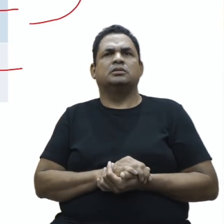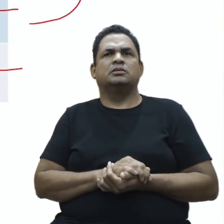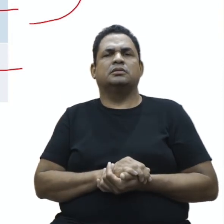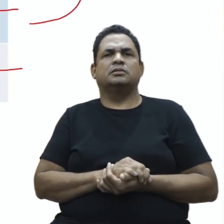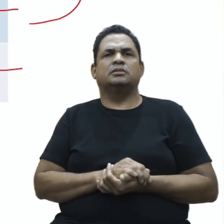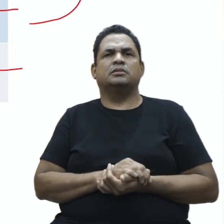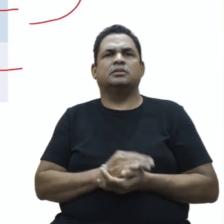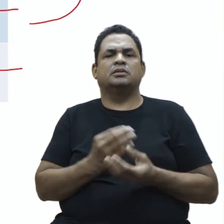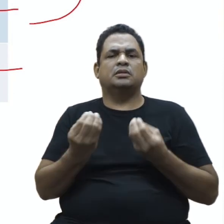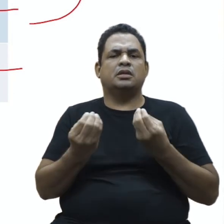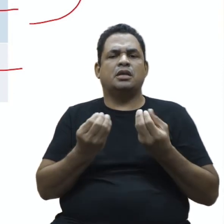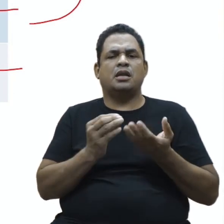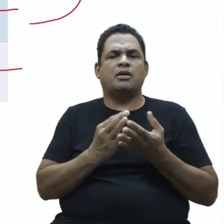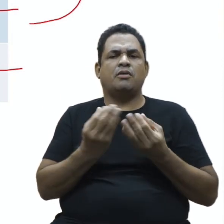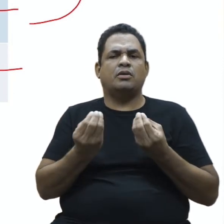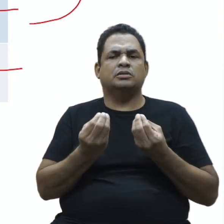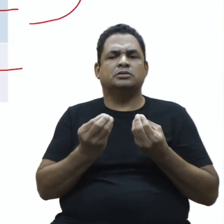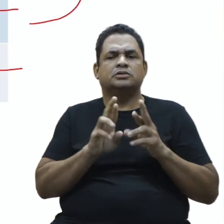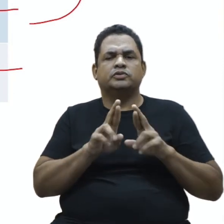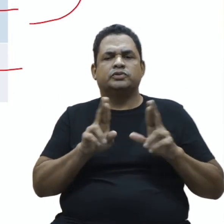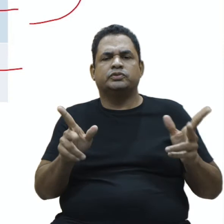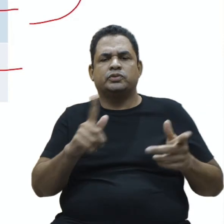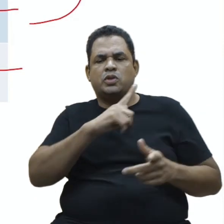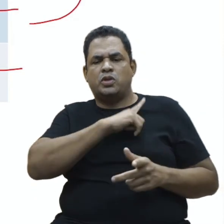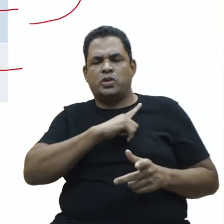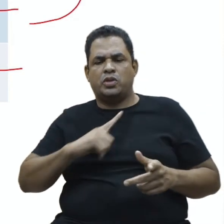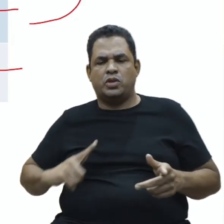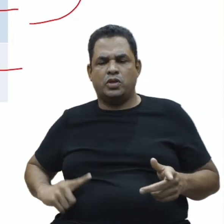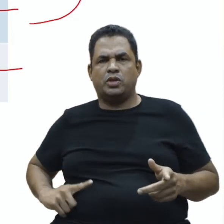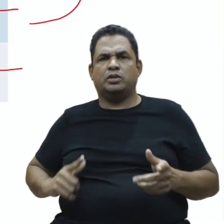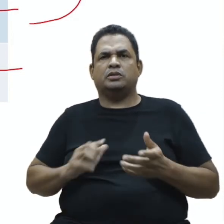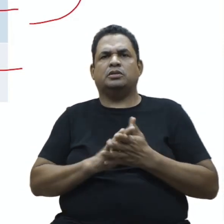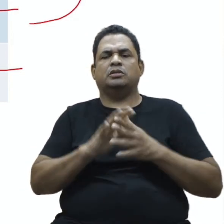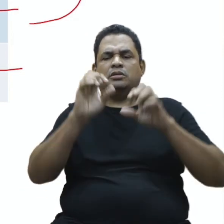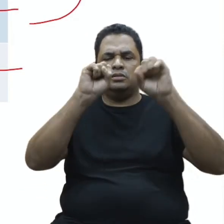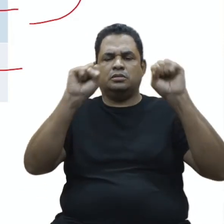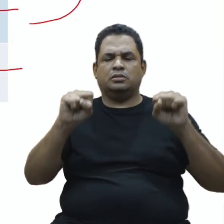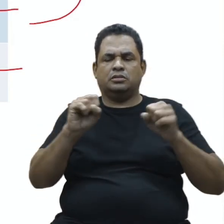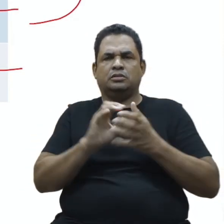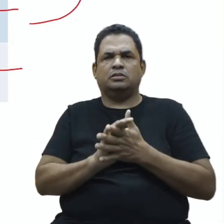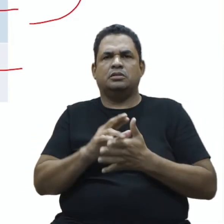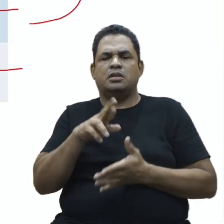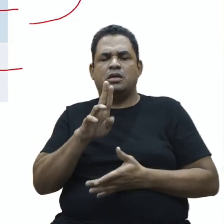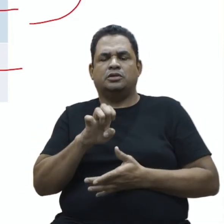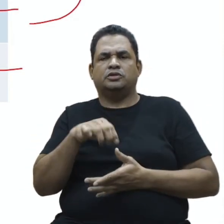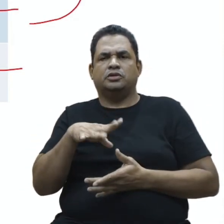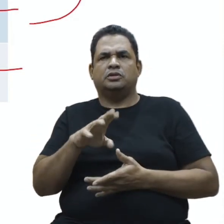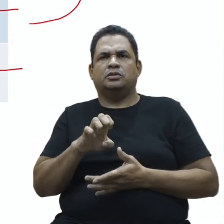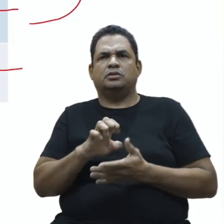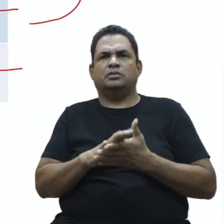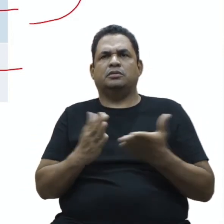essas formas diferentes de governo, sistema de governo e um regime. Então, nós somos